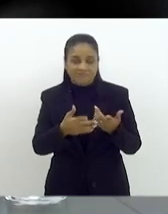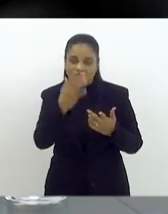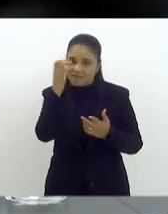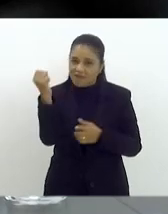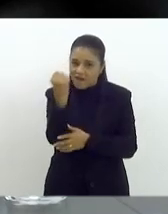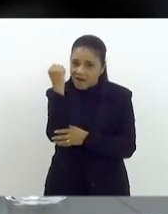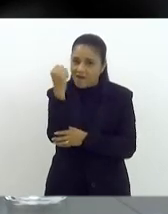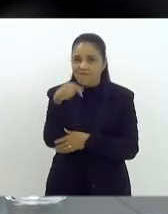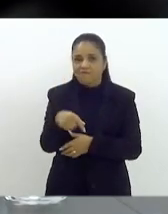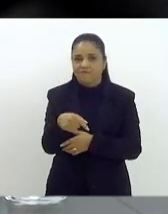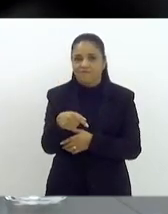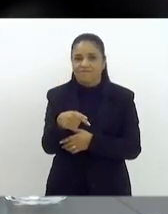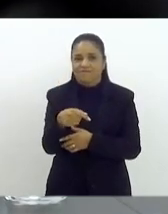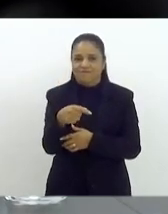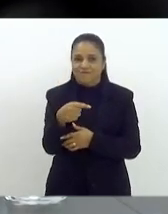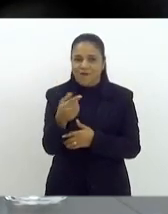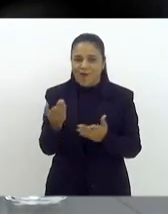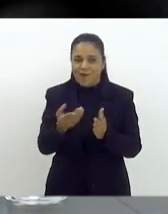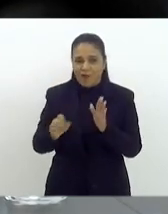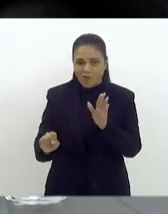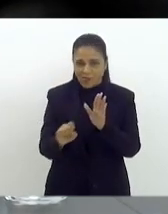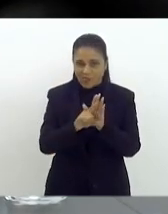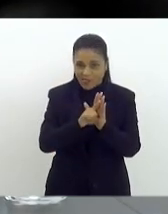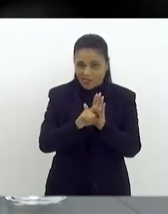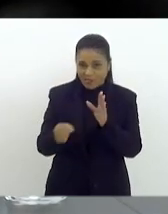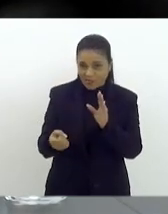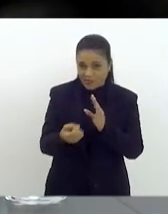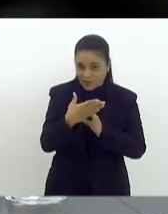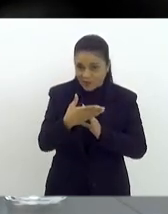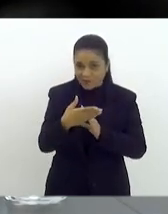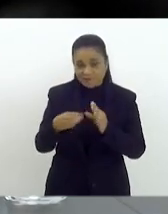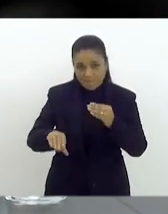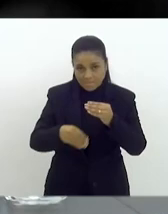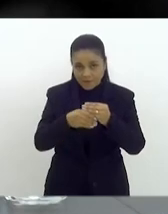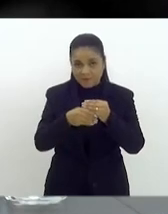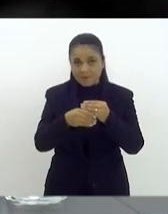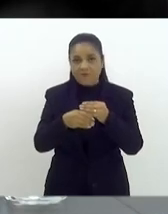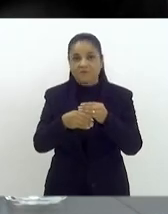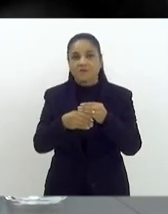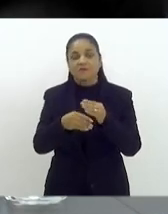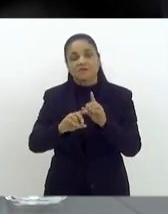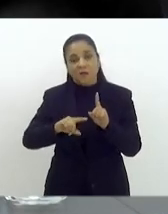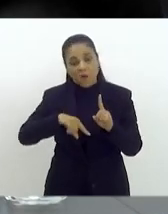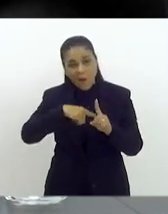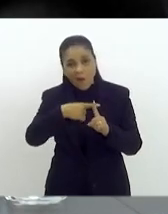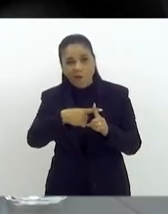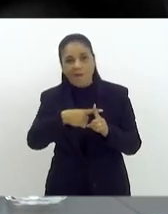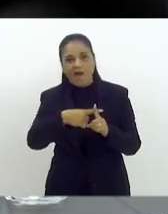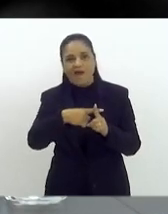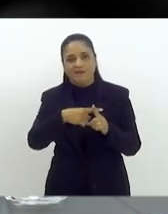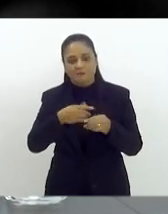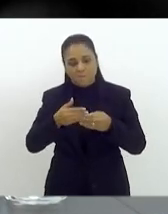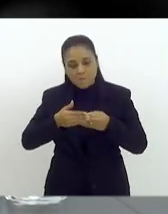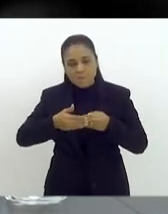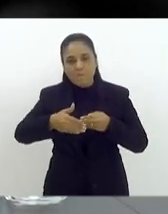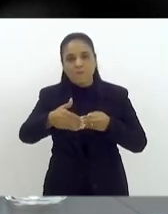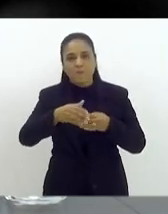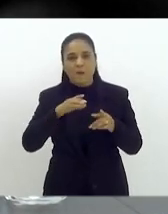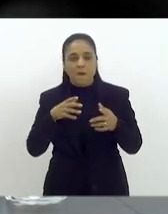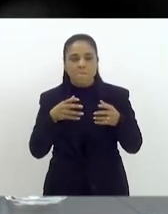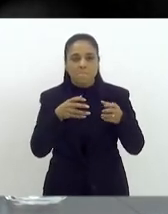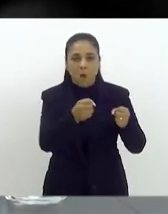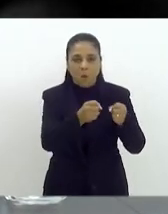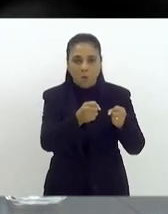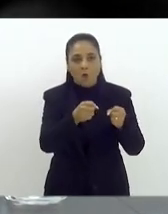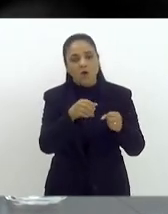gravoso e ainda Ela traz a possibilidade de aumento de pena quando se tratar de criança adolescente ao